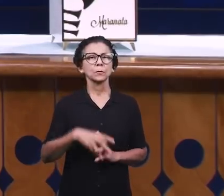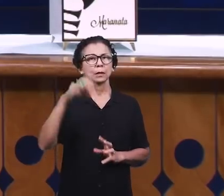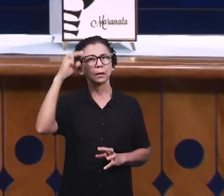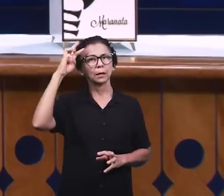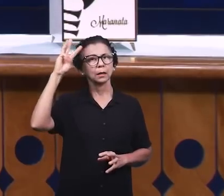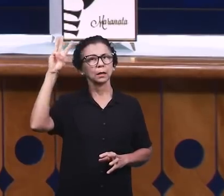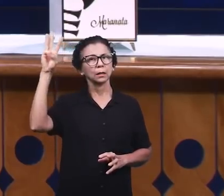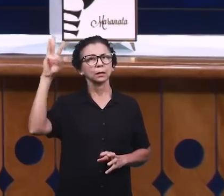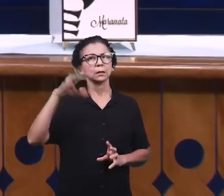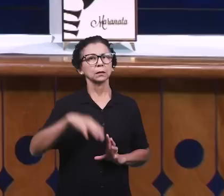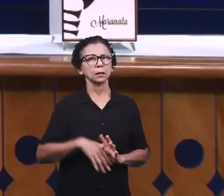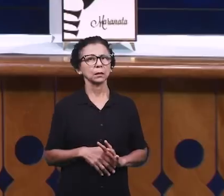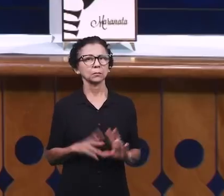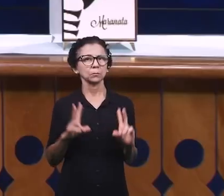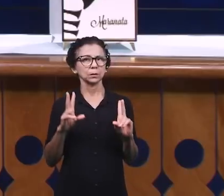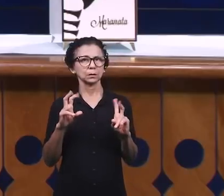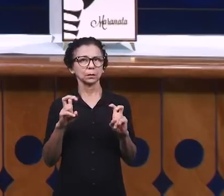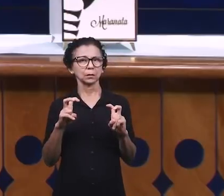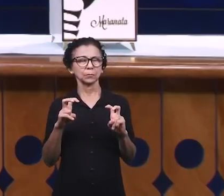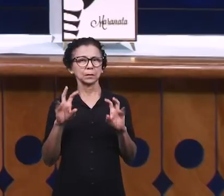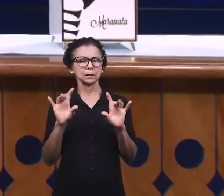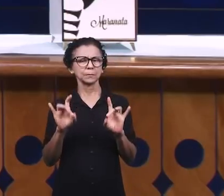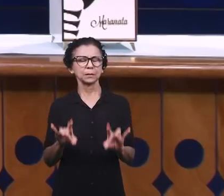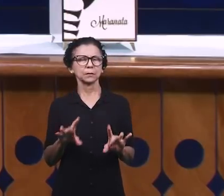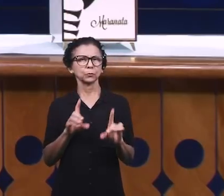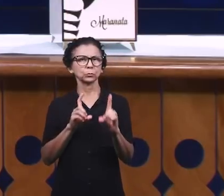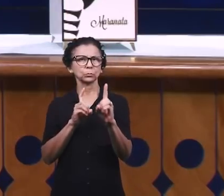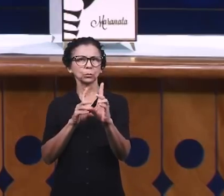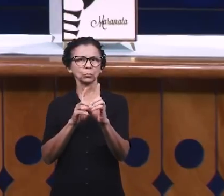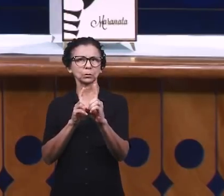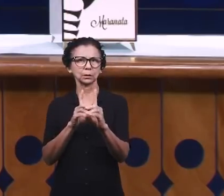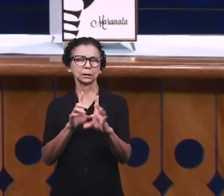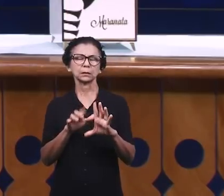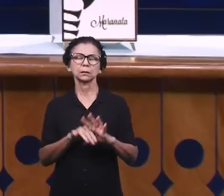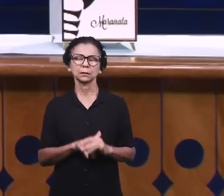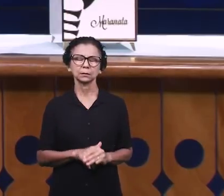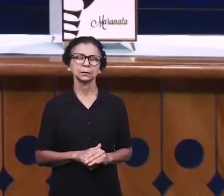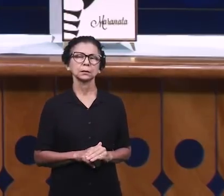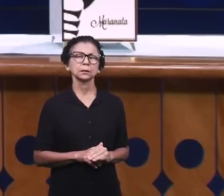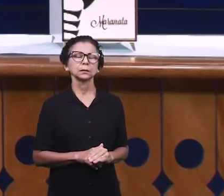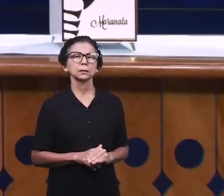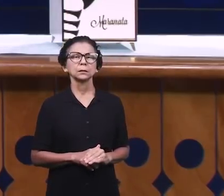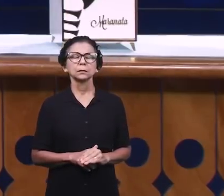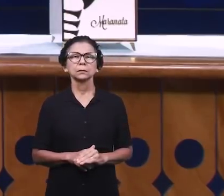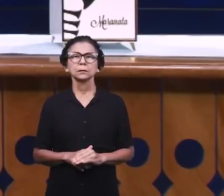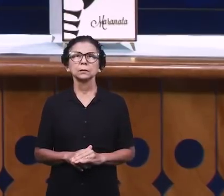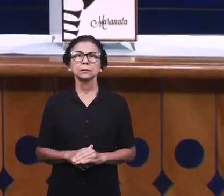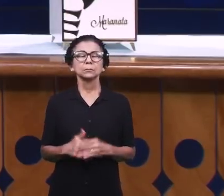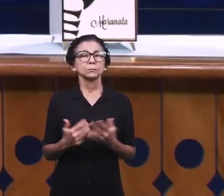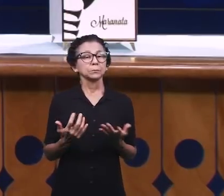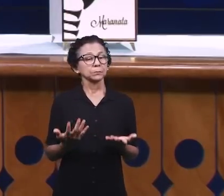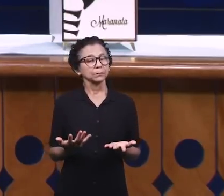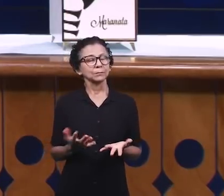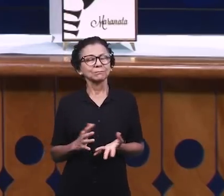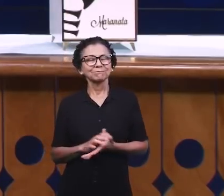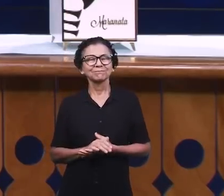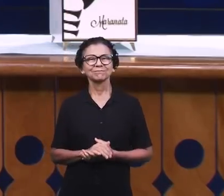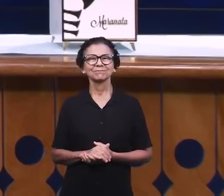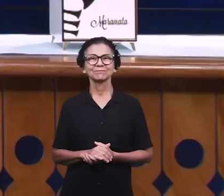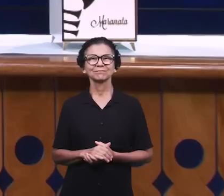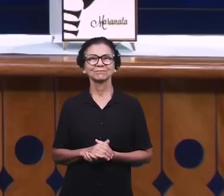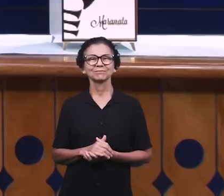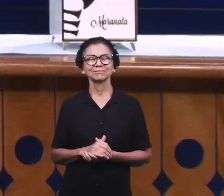terças-feiras nós tratemos de temas doutrinários com aqueles que estão nos assistindo nas nossas transmissões. Então, você recebeu